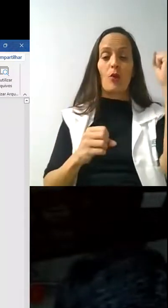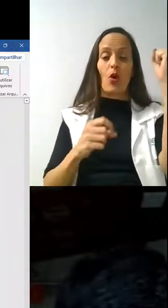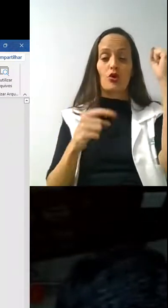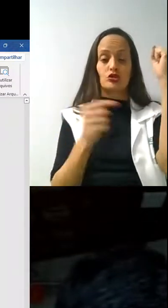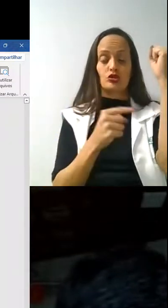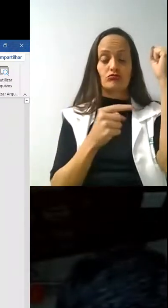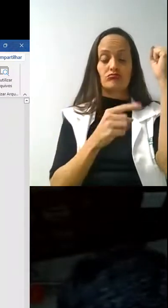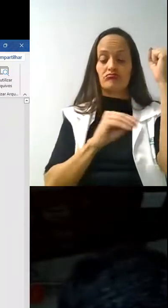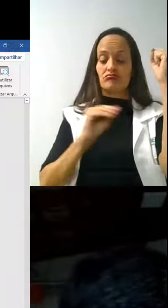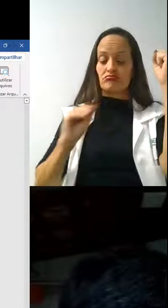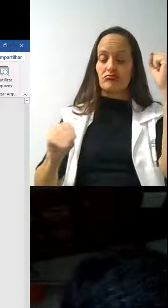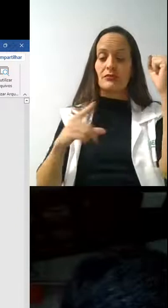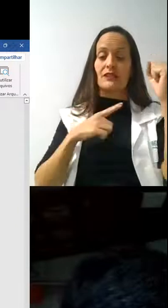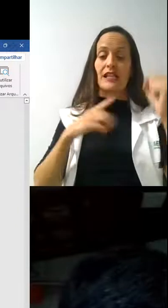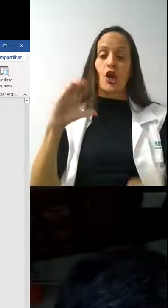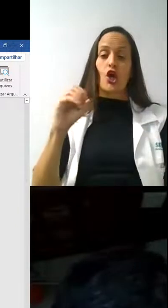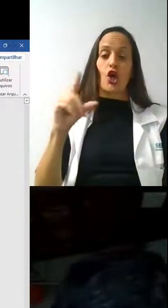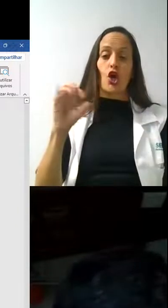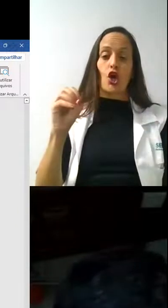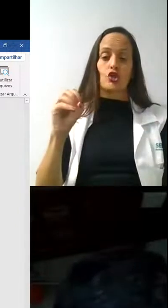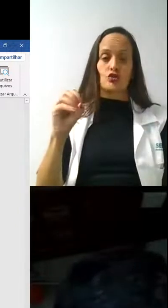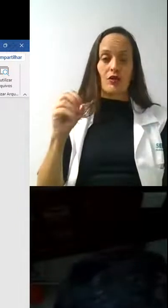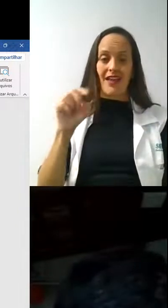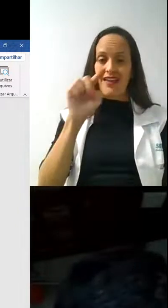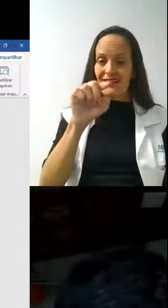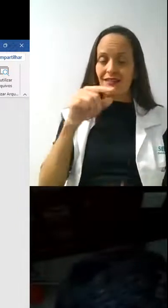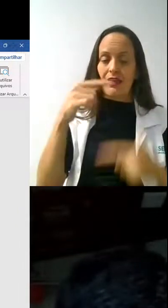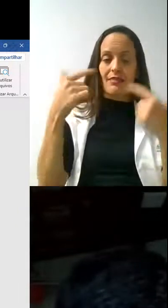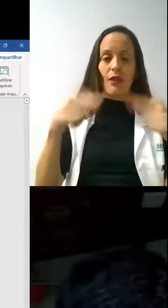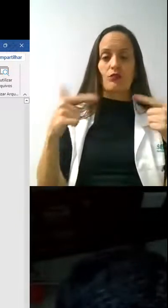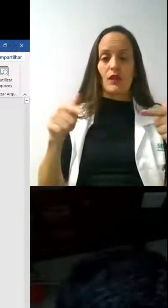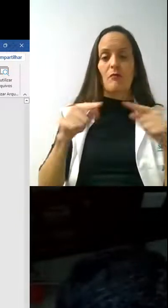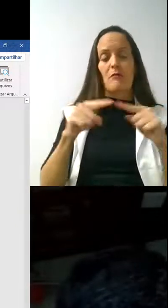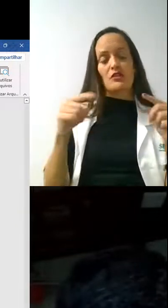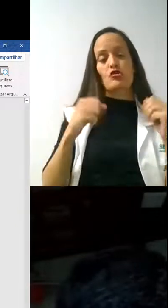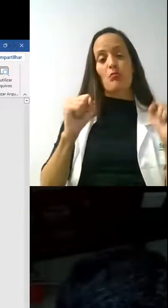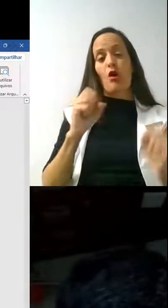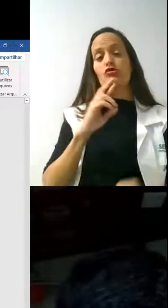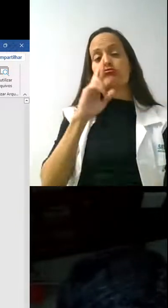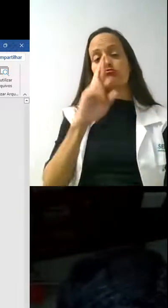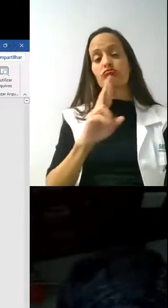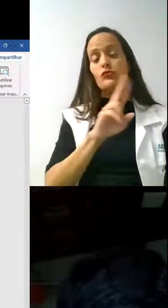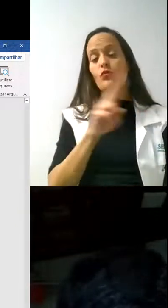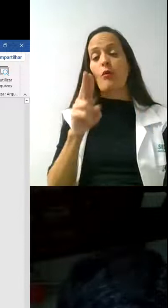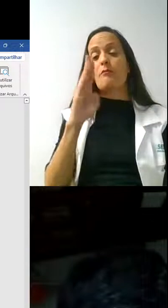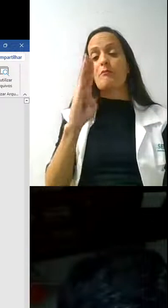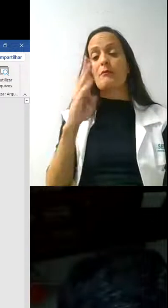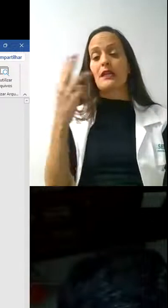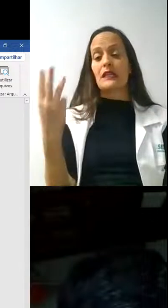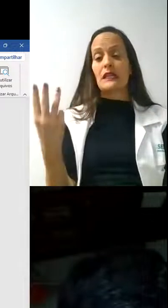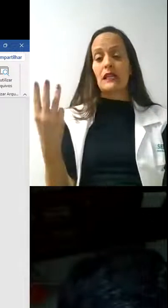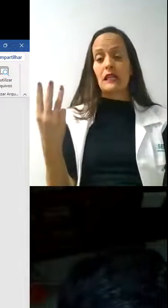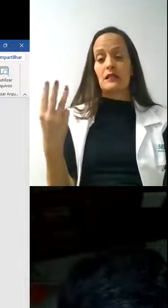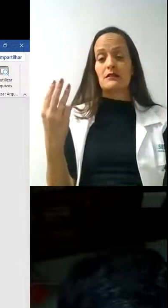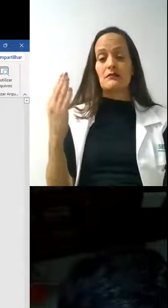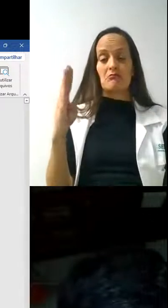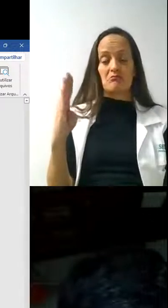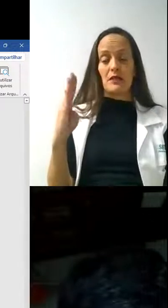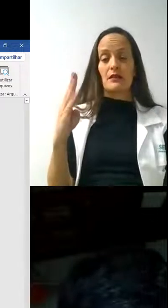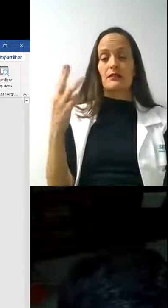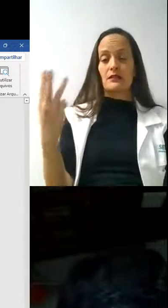código específico aqui nesse poste. Então, a gente pode chamar ele de P3, por exemplo, certo? Então, poste número 3, a gente chama ele